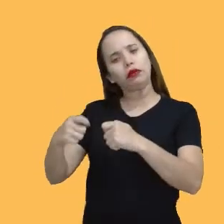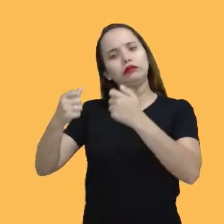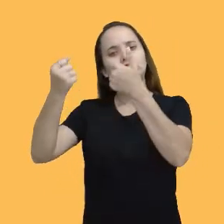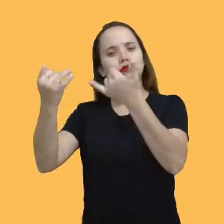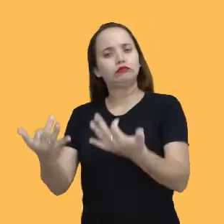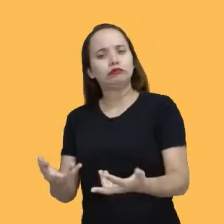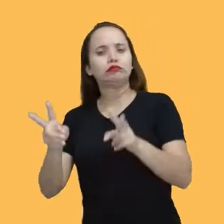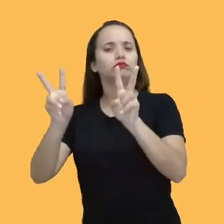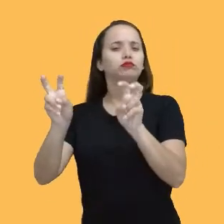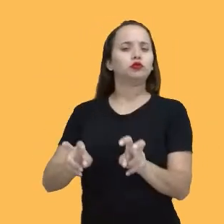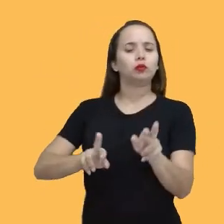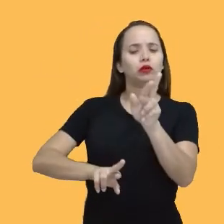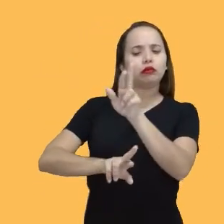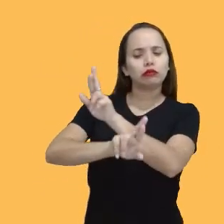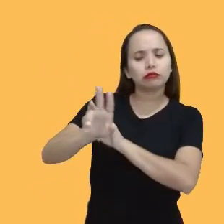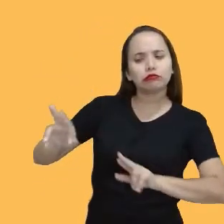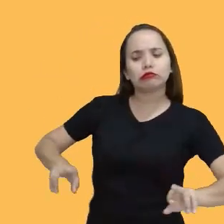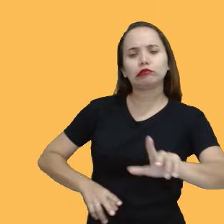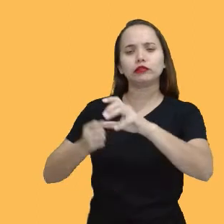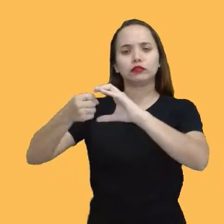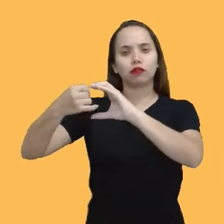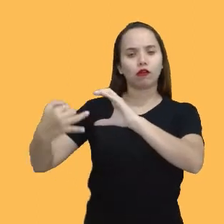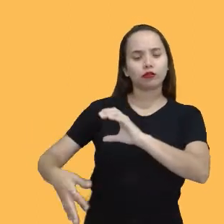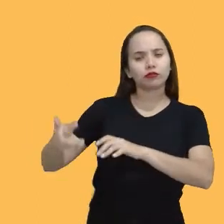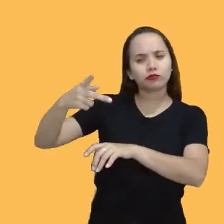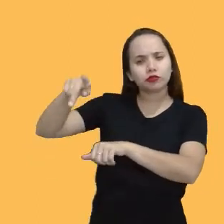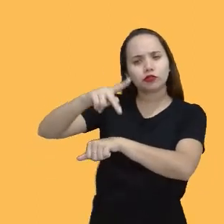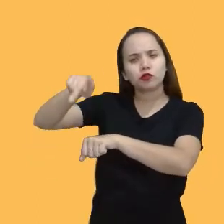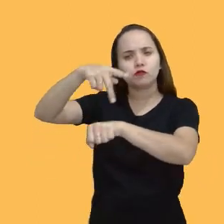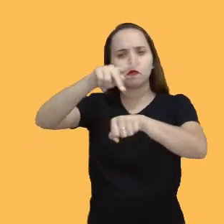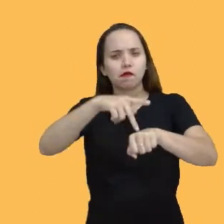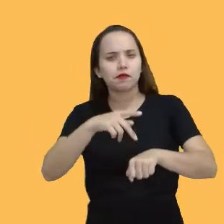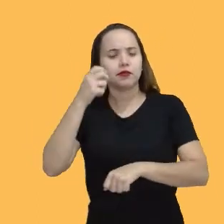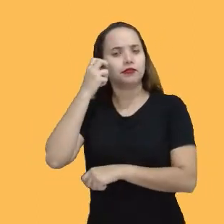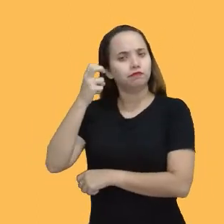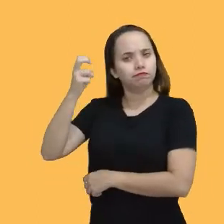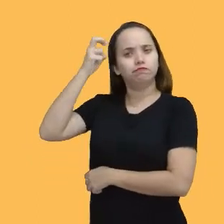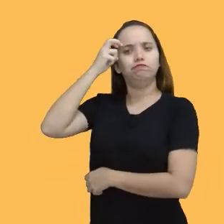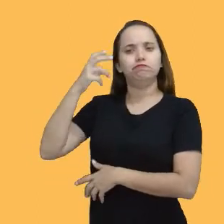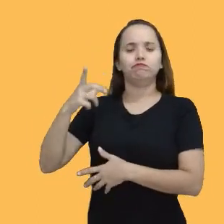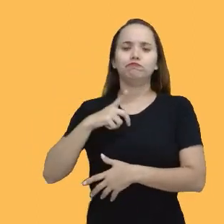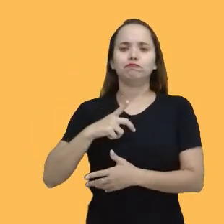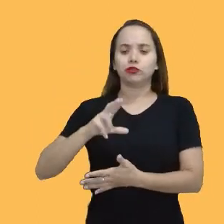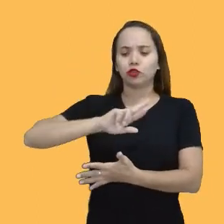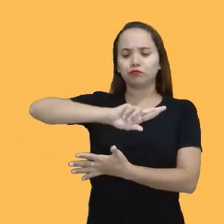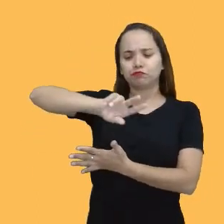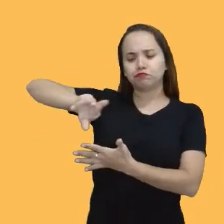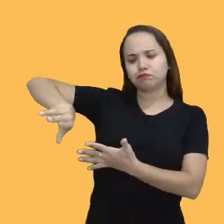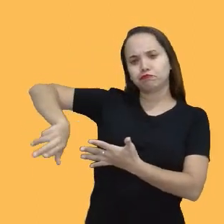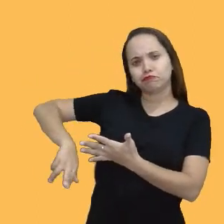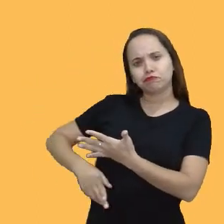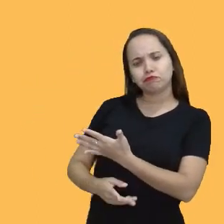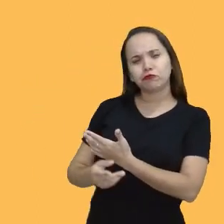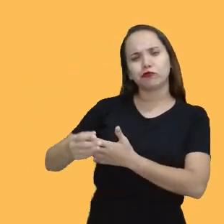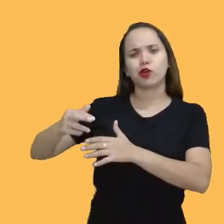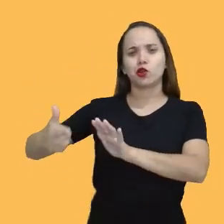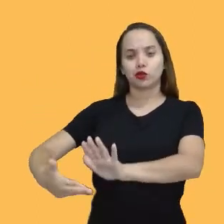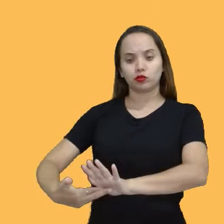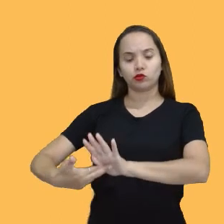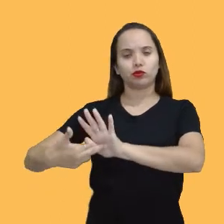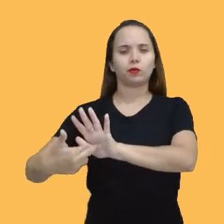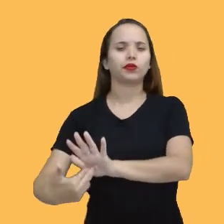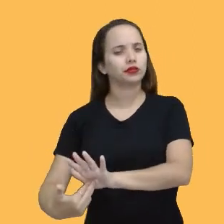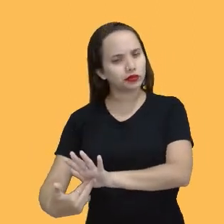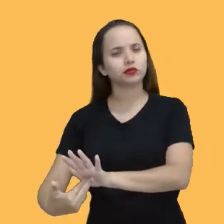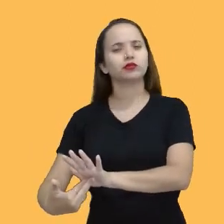aspectos culturais, os países, né? Eles vão ter diferentes simbologias, diferentes